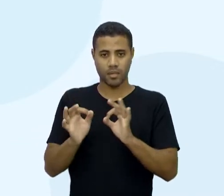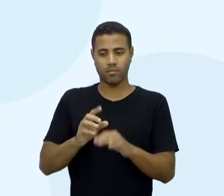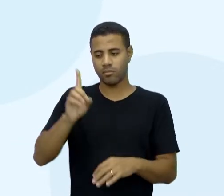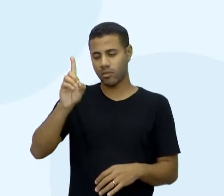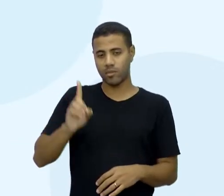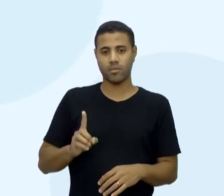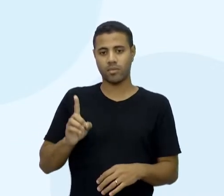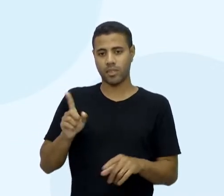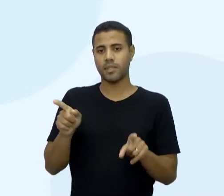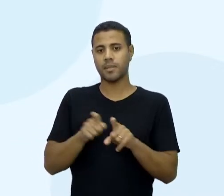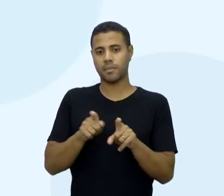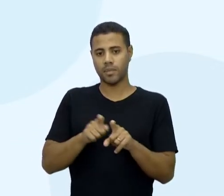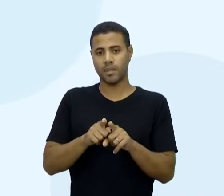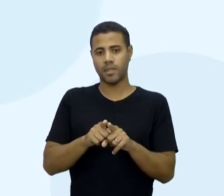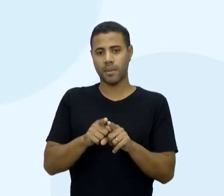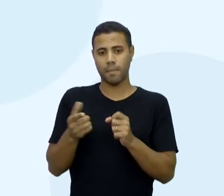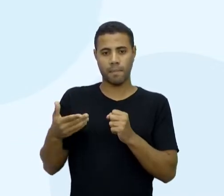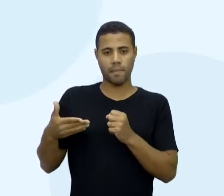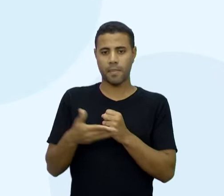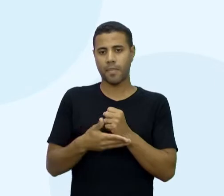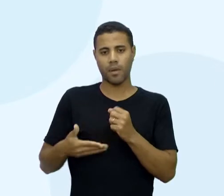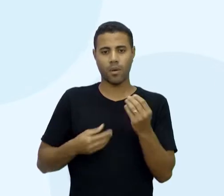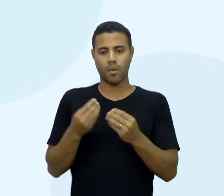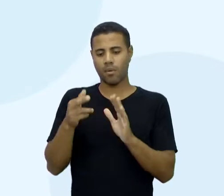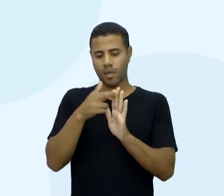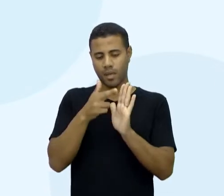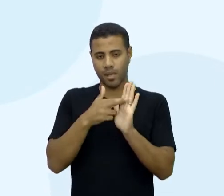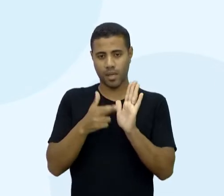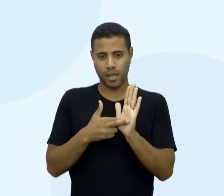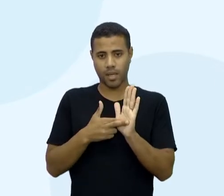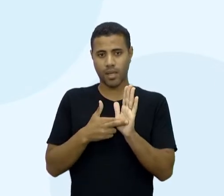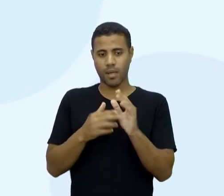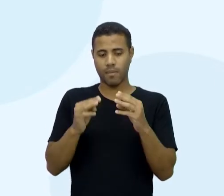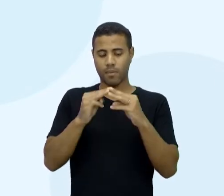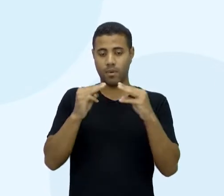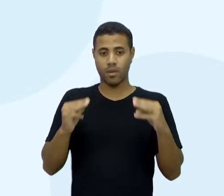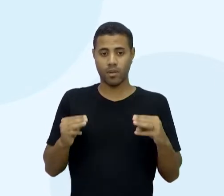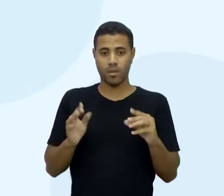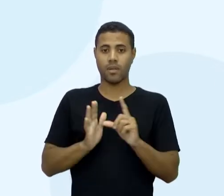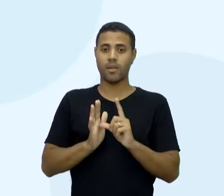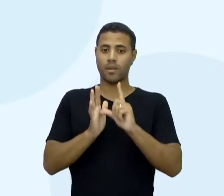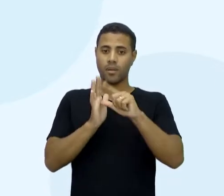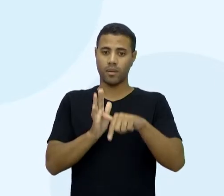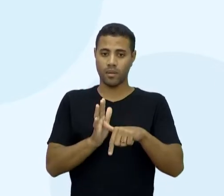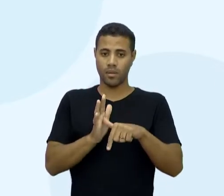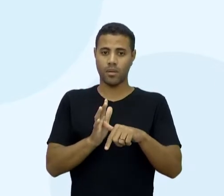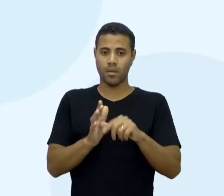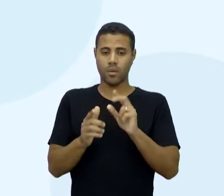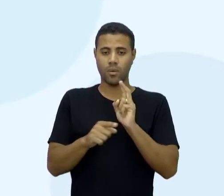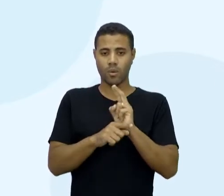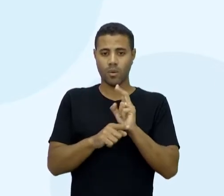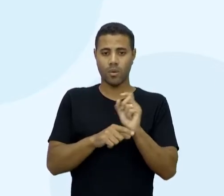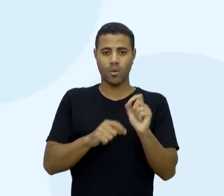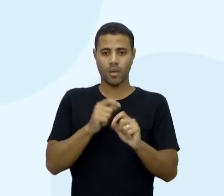né, que é as bases, né, quais são as regras do museu. Depois, eles vão cuidar, né, do